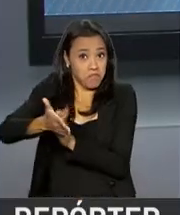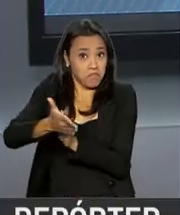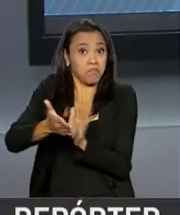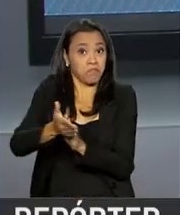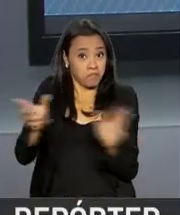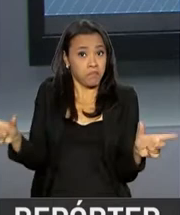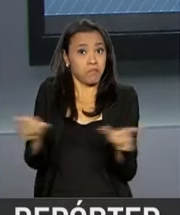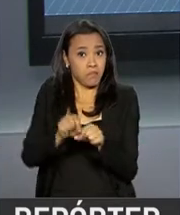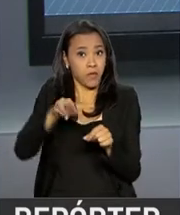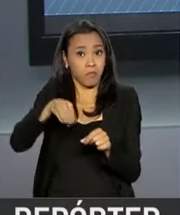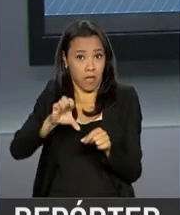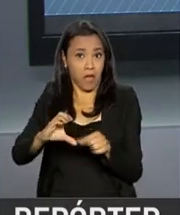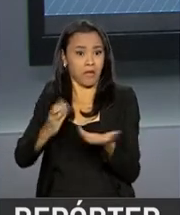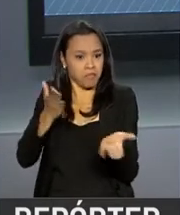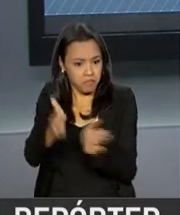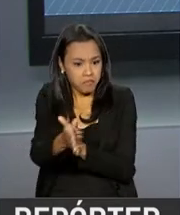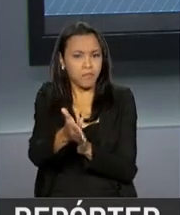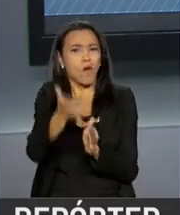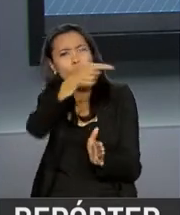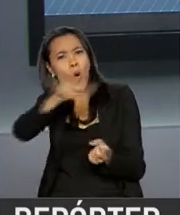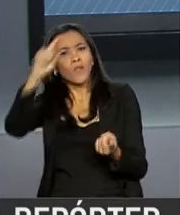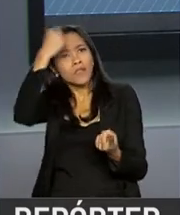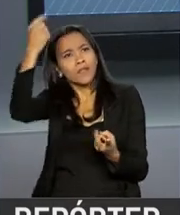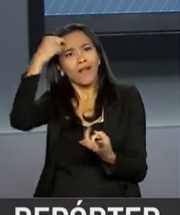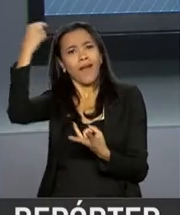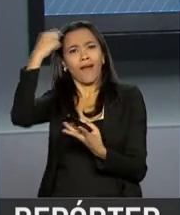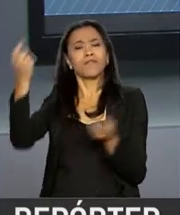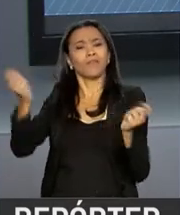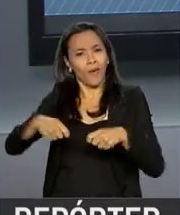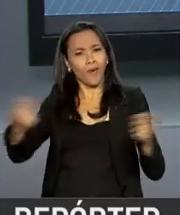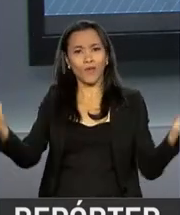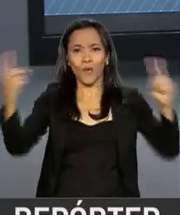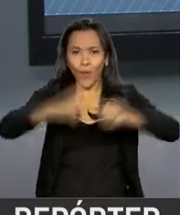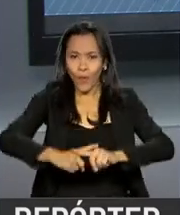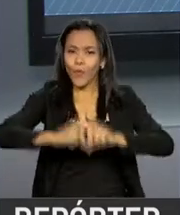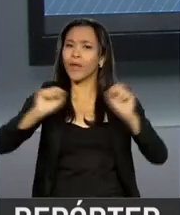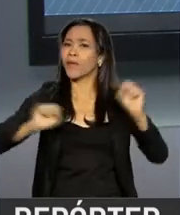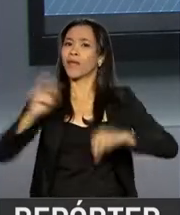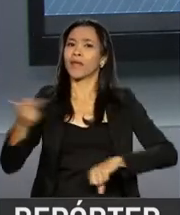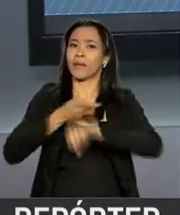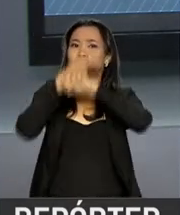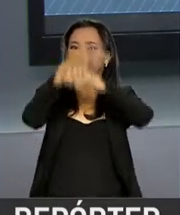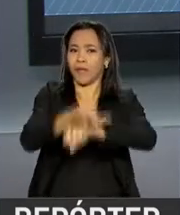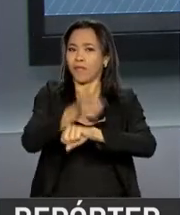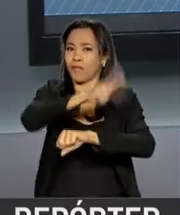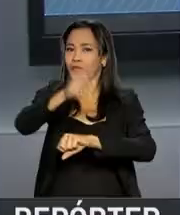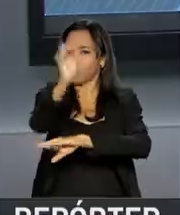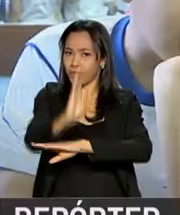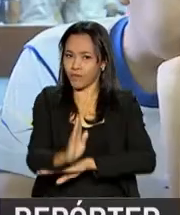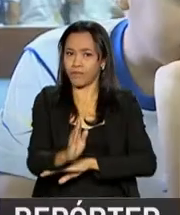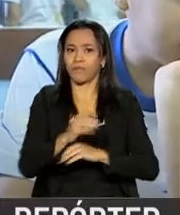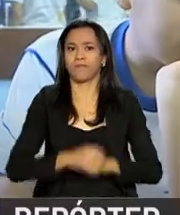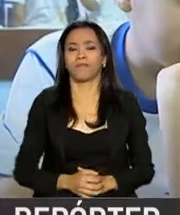da educação e saber como outras idéias podem concorrer no prêmio professores do brasil